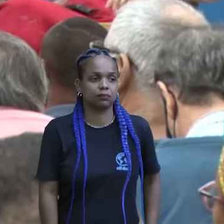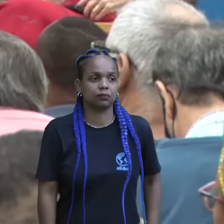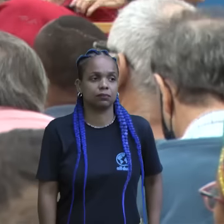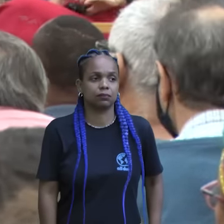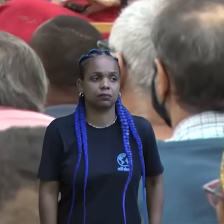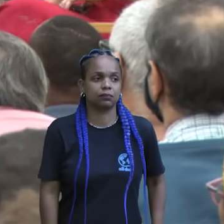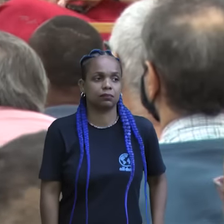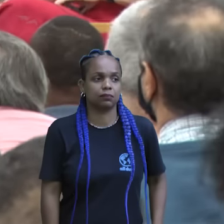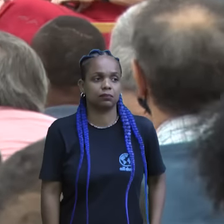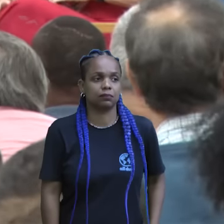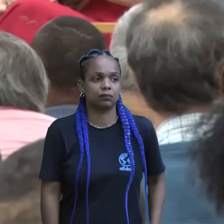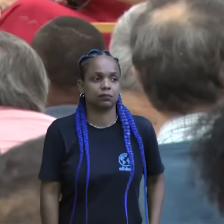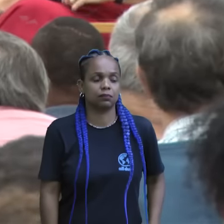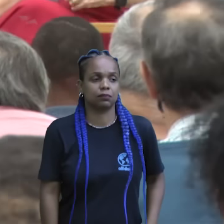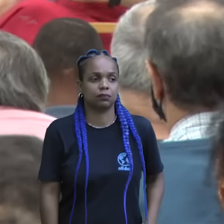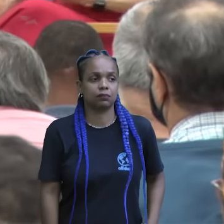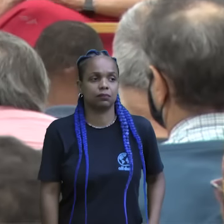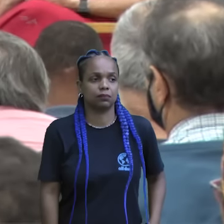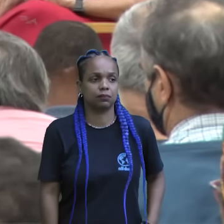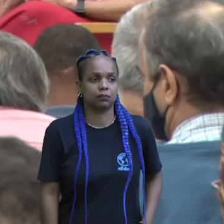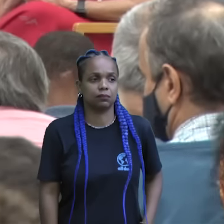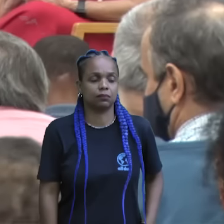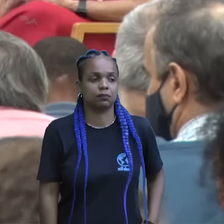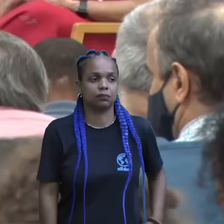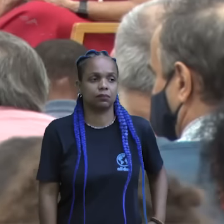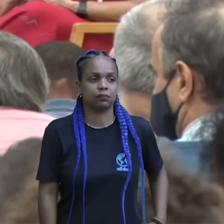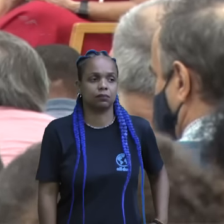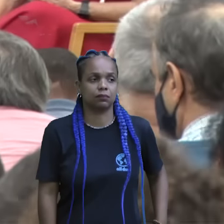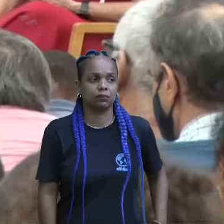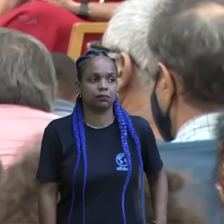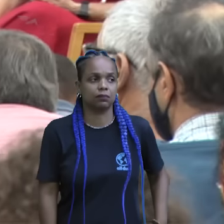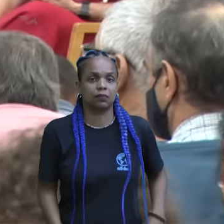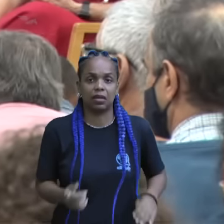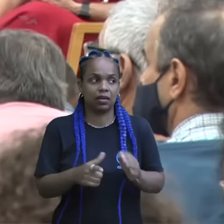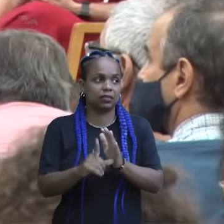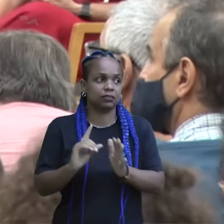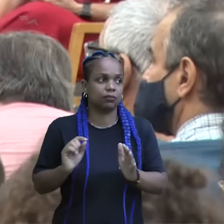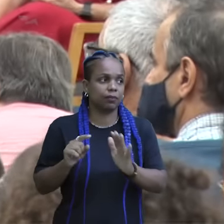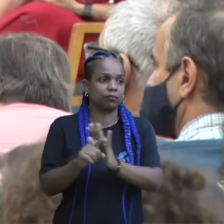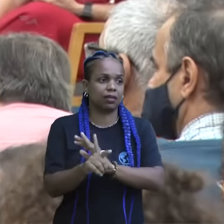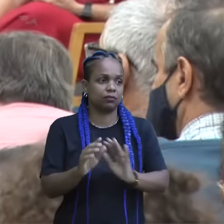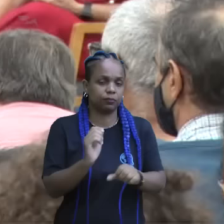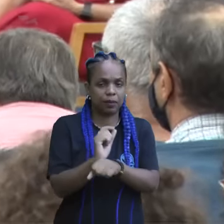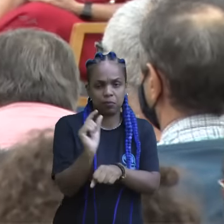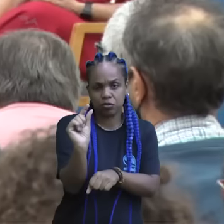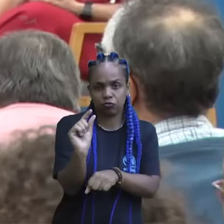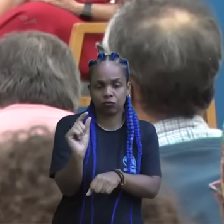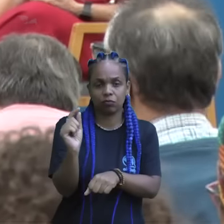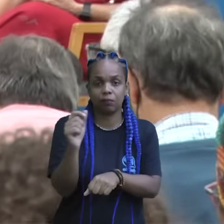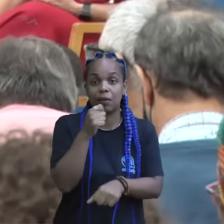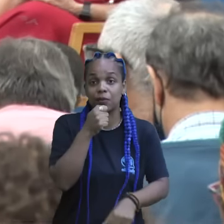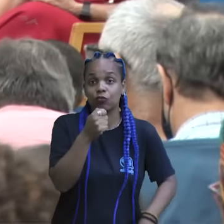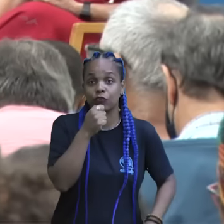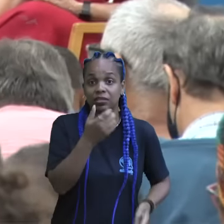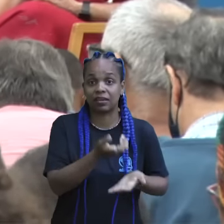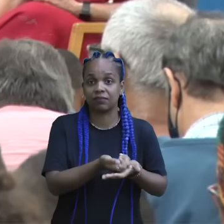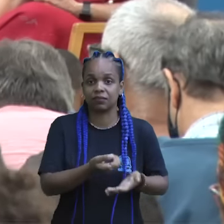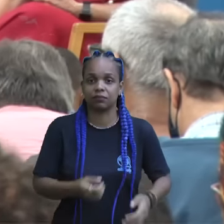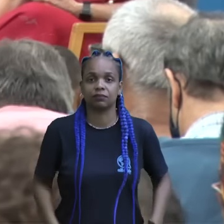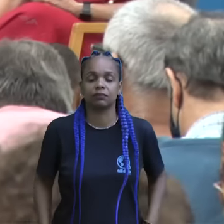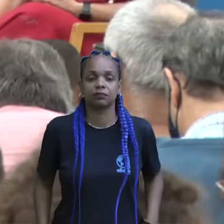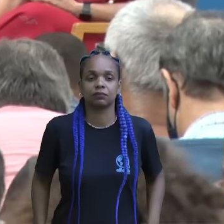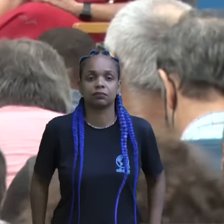Só um minutinho. Está gravando. Espera chegar. Ah, tem um microfone atrás. Depois... Os dois, pronto. Ah, perdão, é